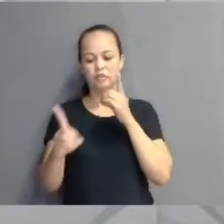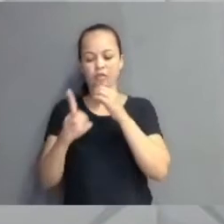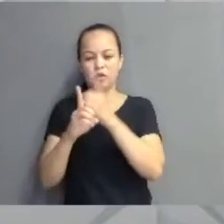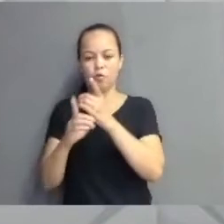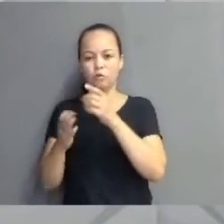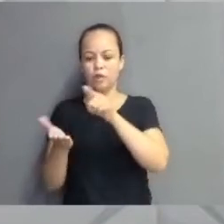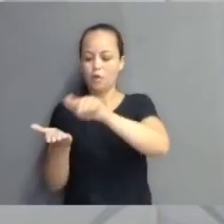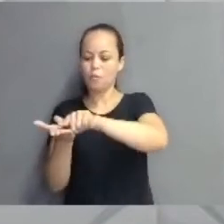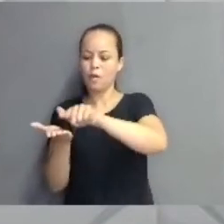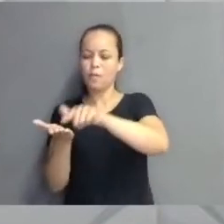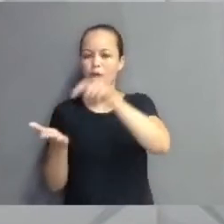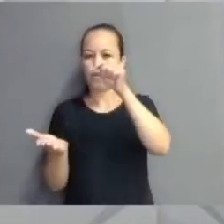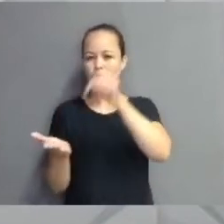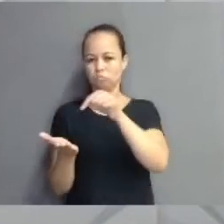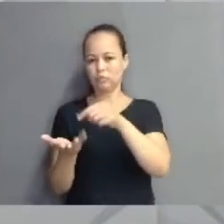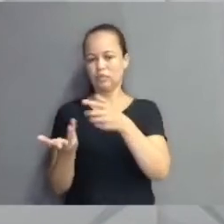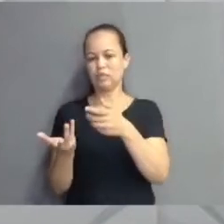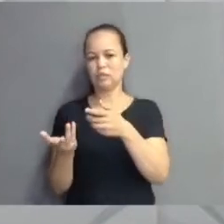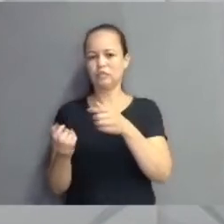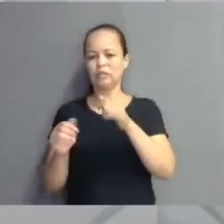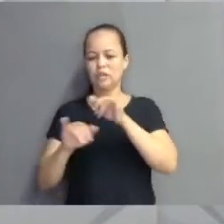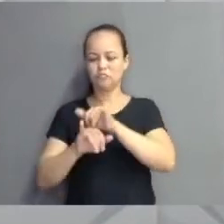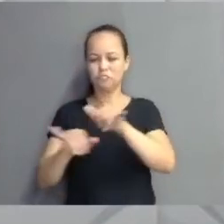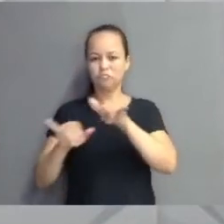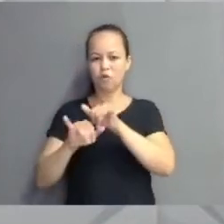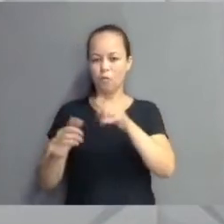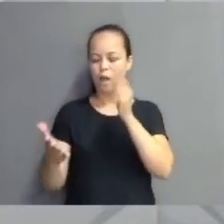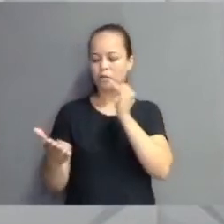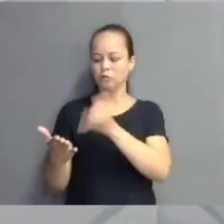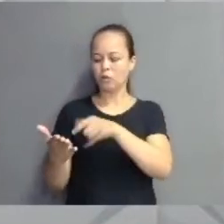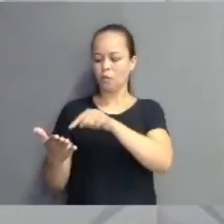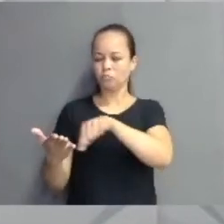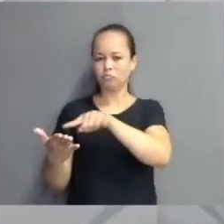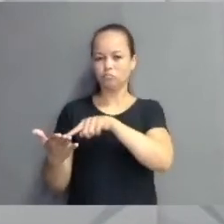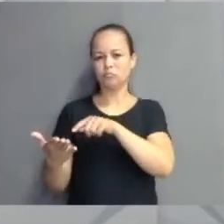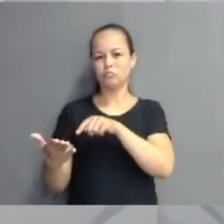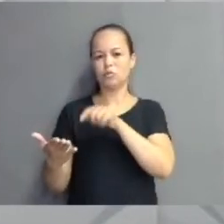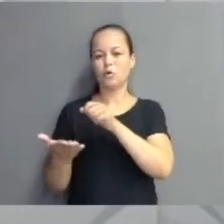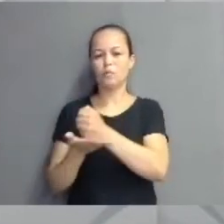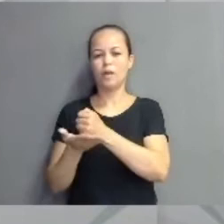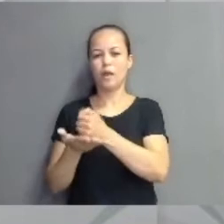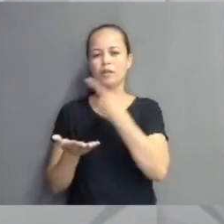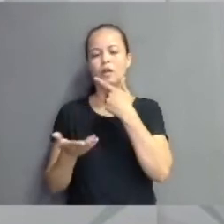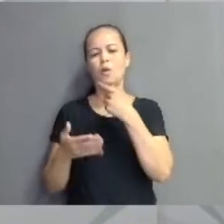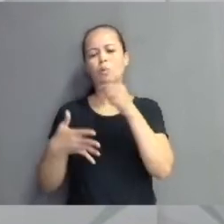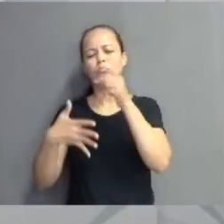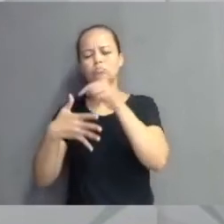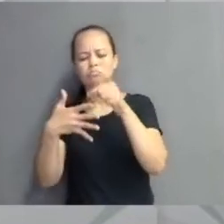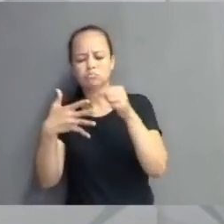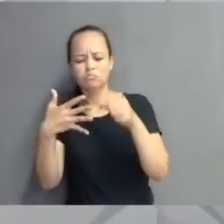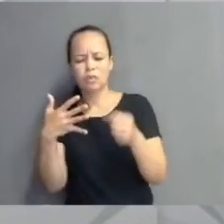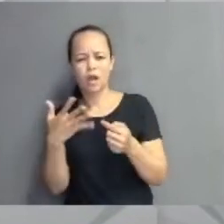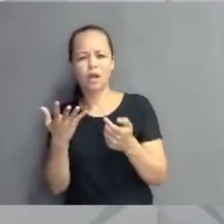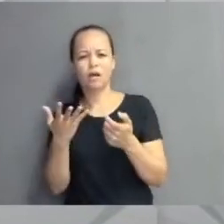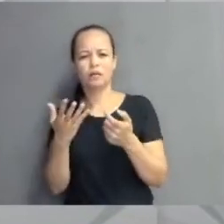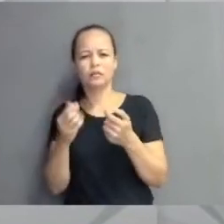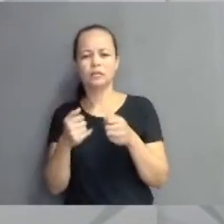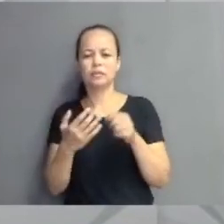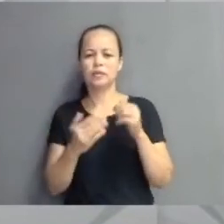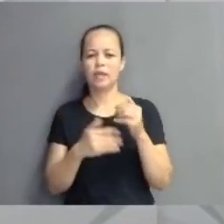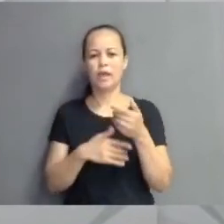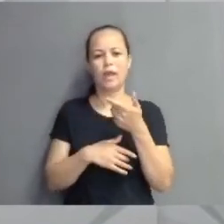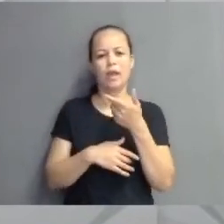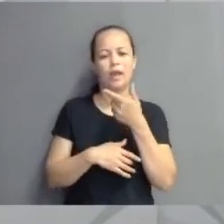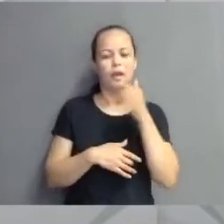eu não sei ainda era a pessoa que vai trazer para vocês informações sobre aquele remédio para que serve para se é para